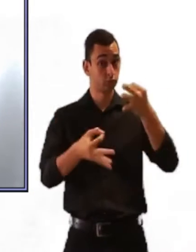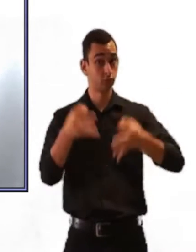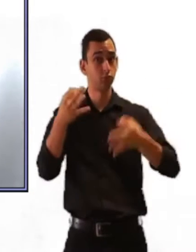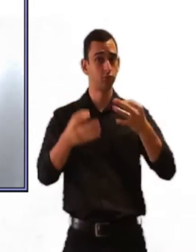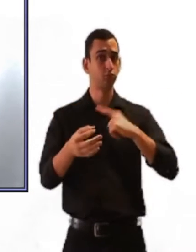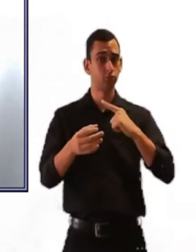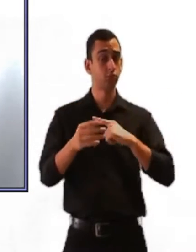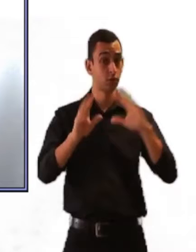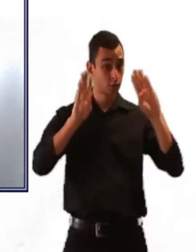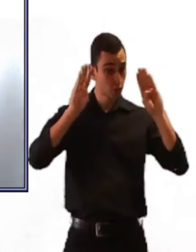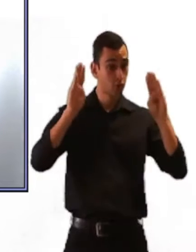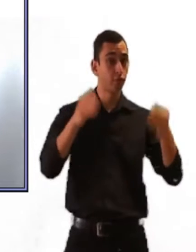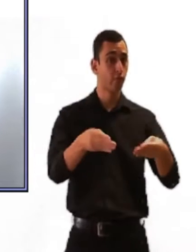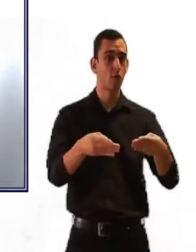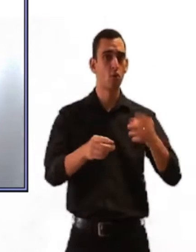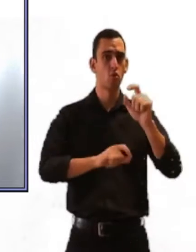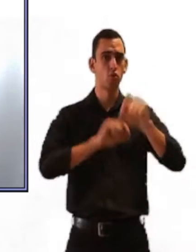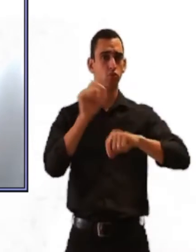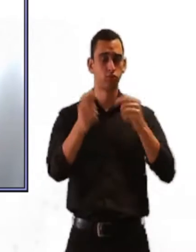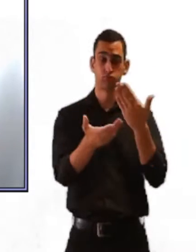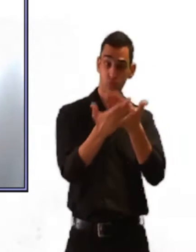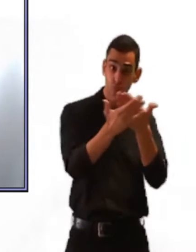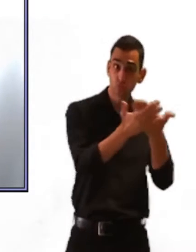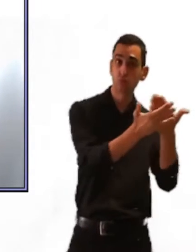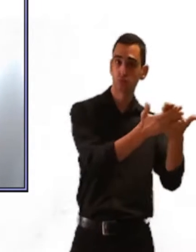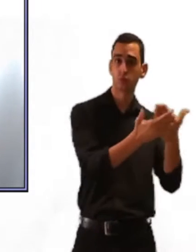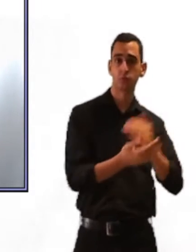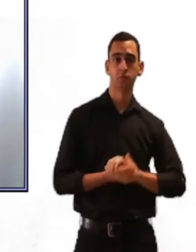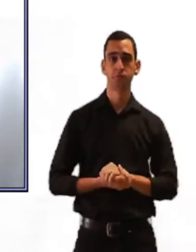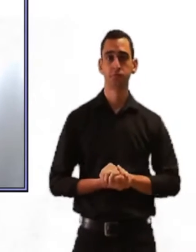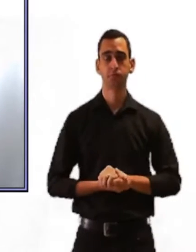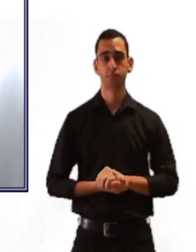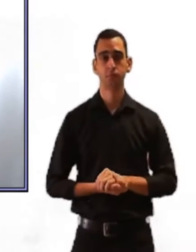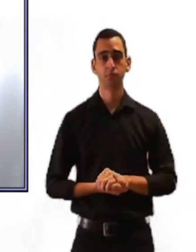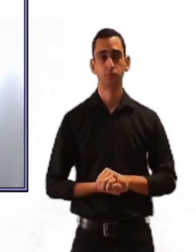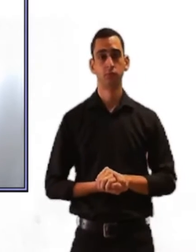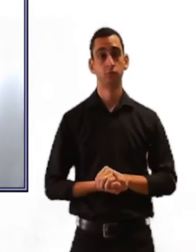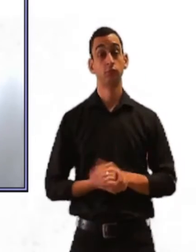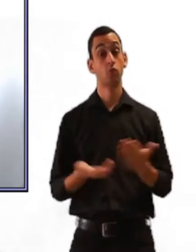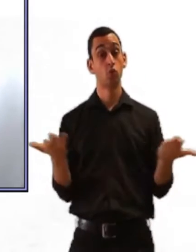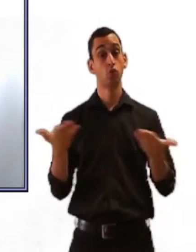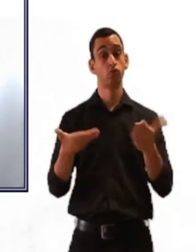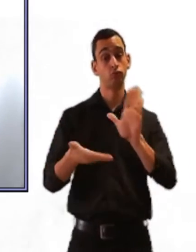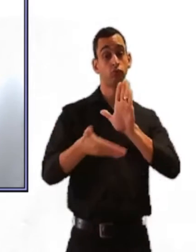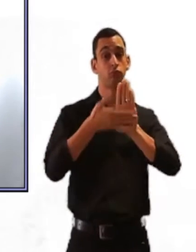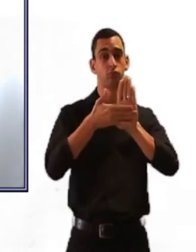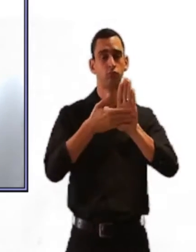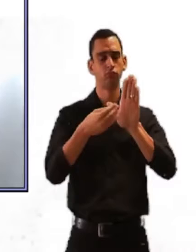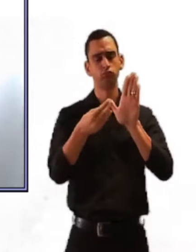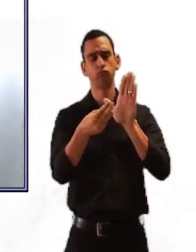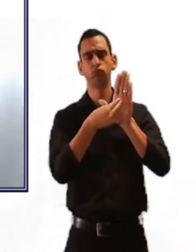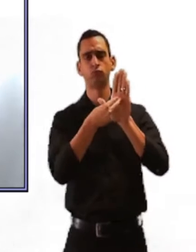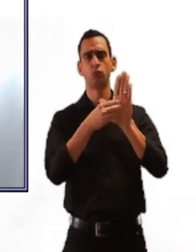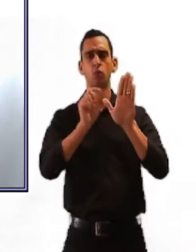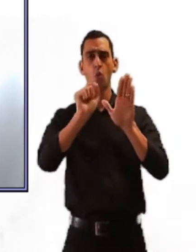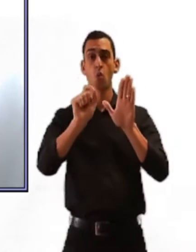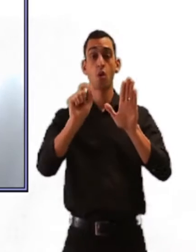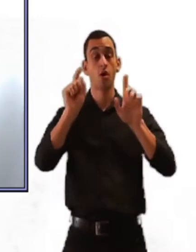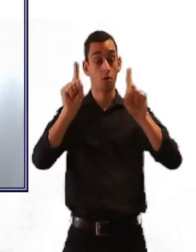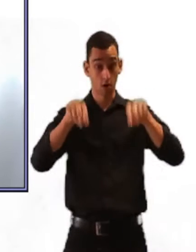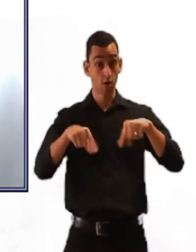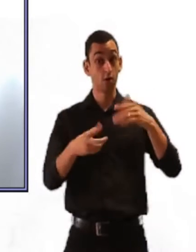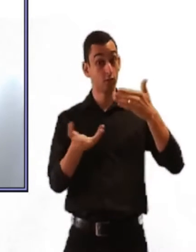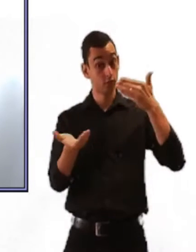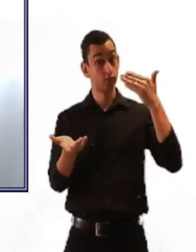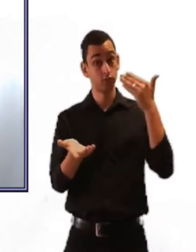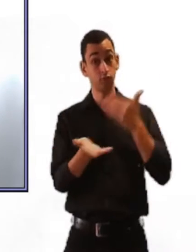uma perspectiva interdisciplinar. Então, a proposta aqui é exatamente essa. Inicialmente,